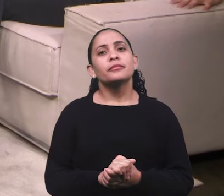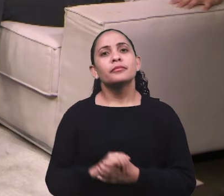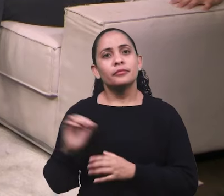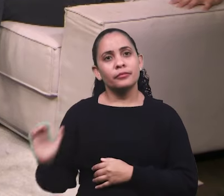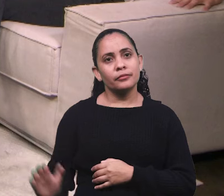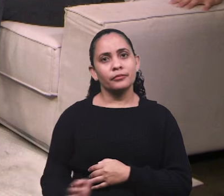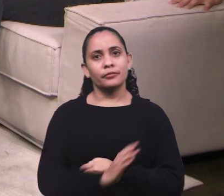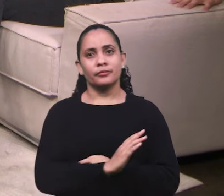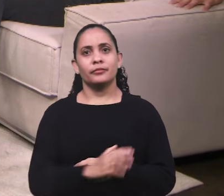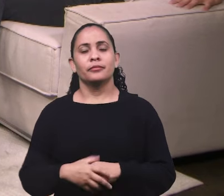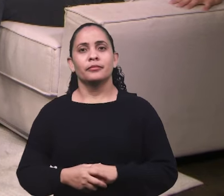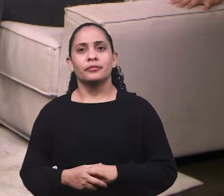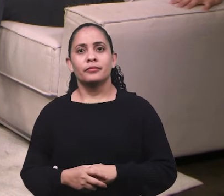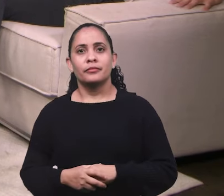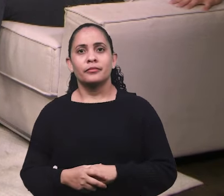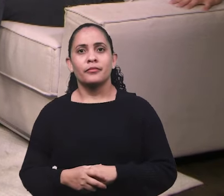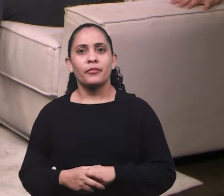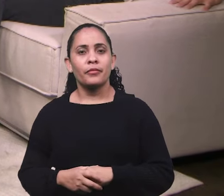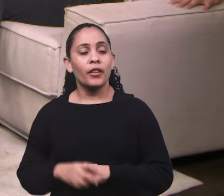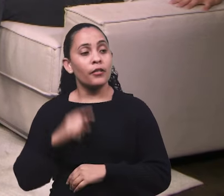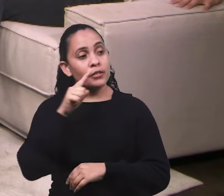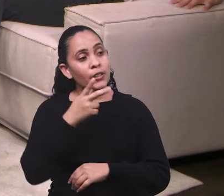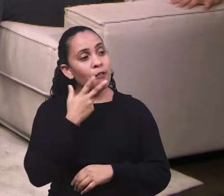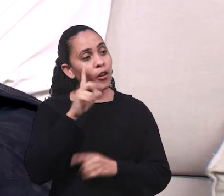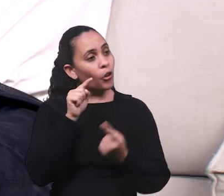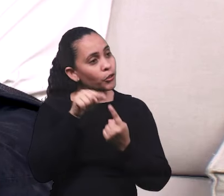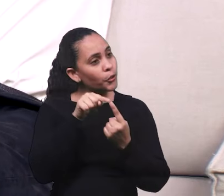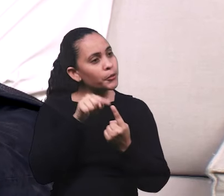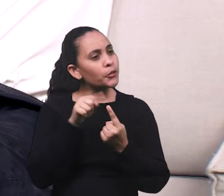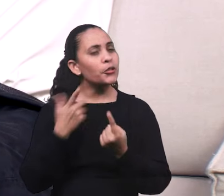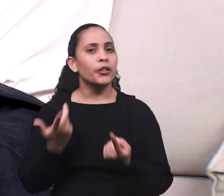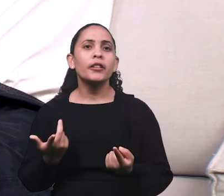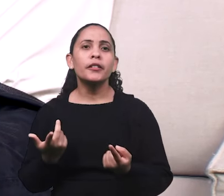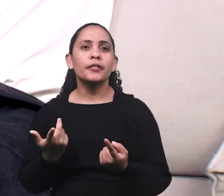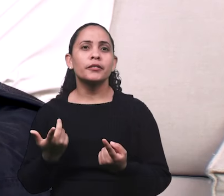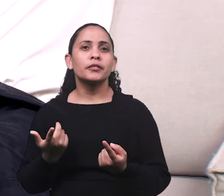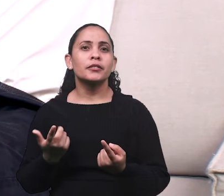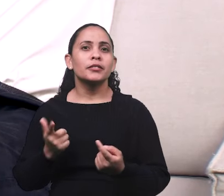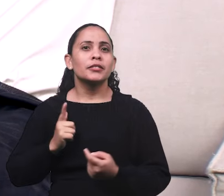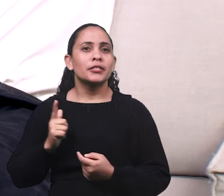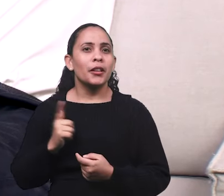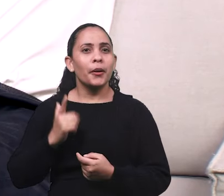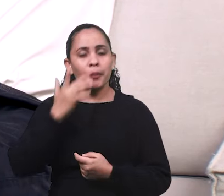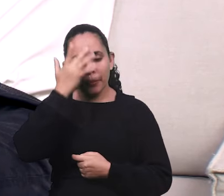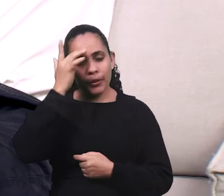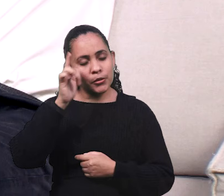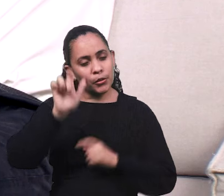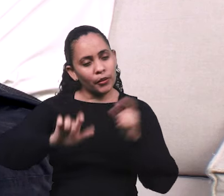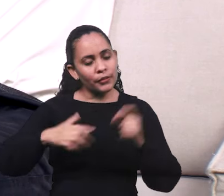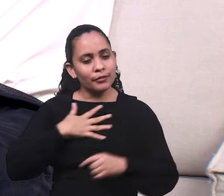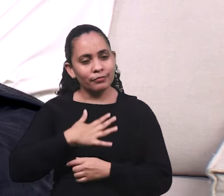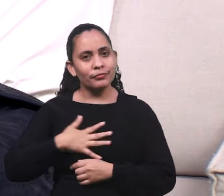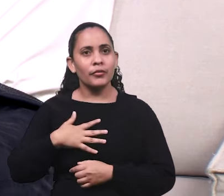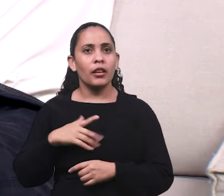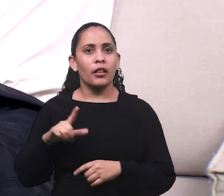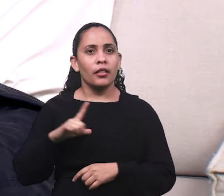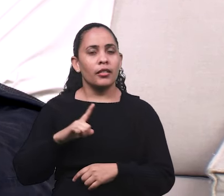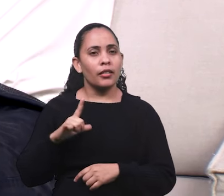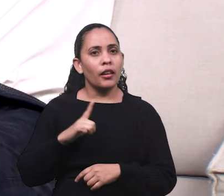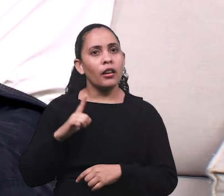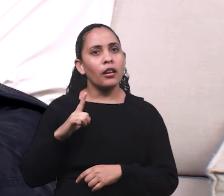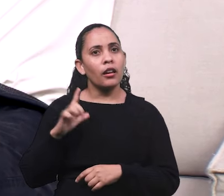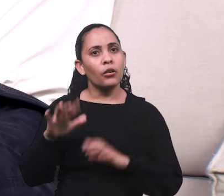Excelente. Legal. Essan, você falou muito de objetivo, de pessoas que você admira. Teve algum ponto na